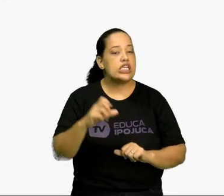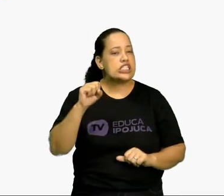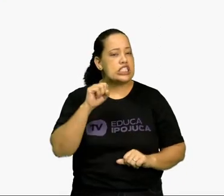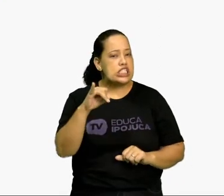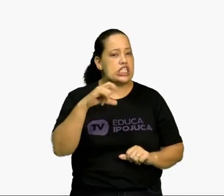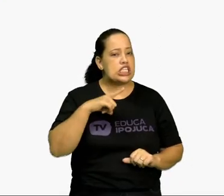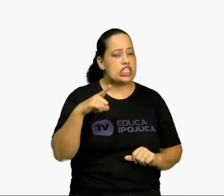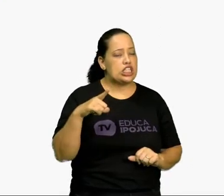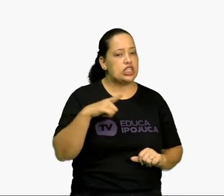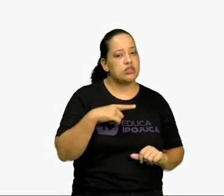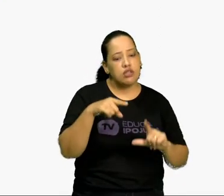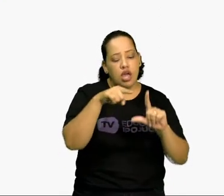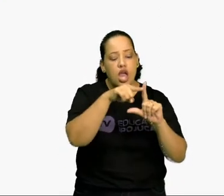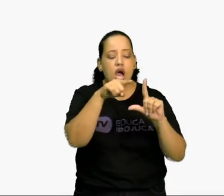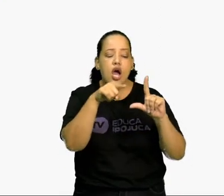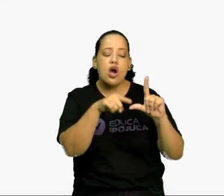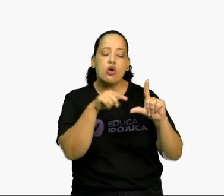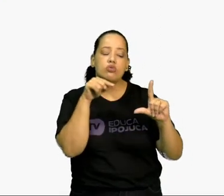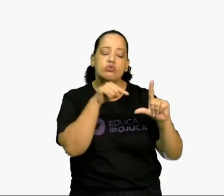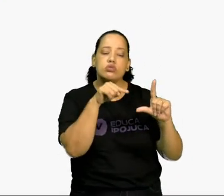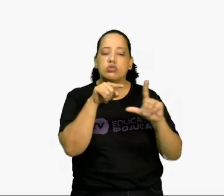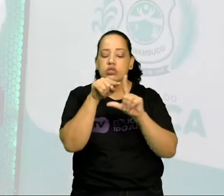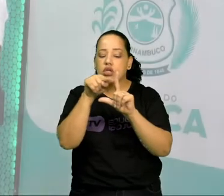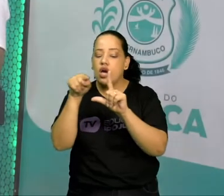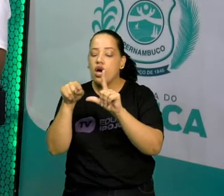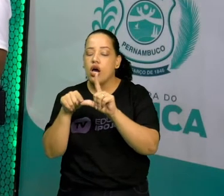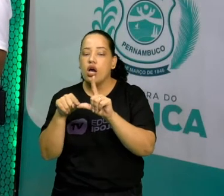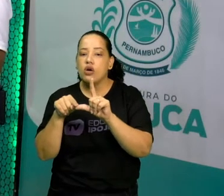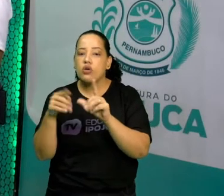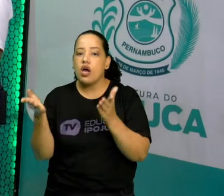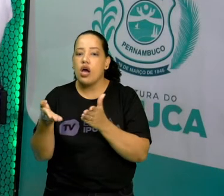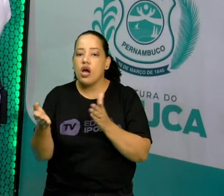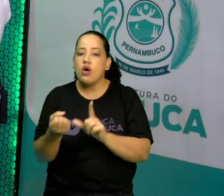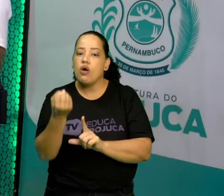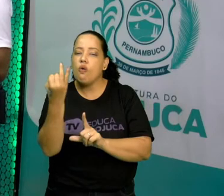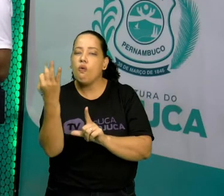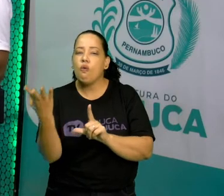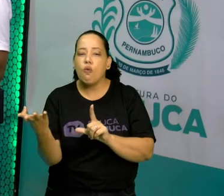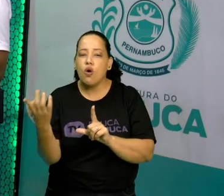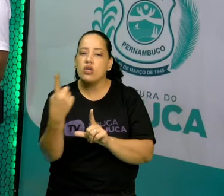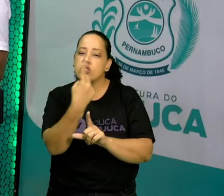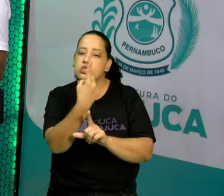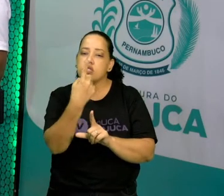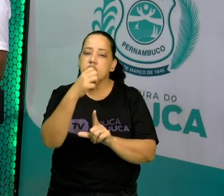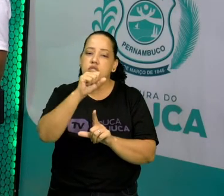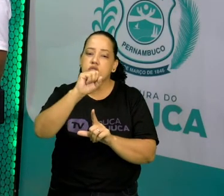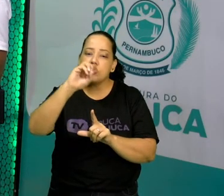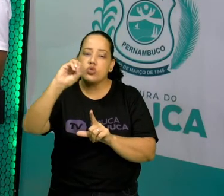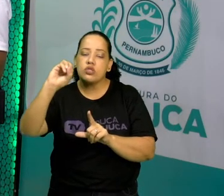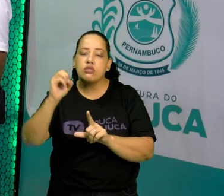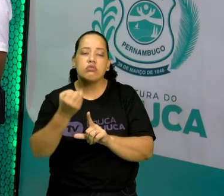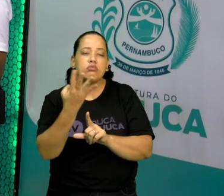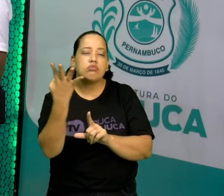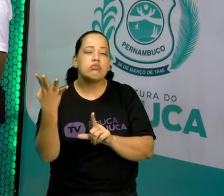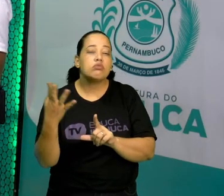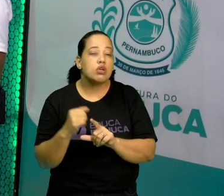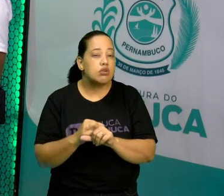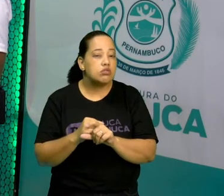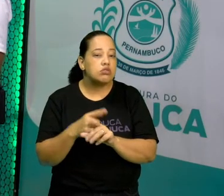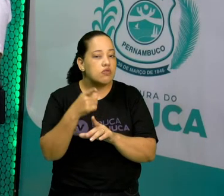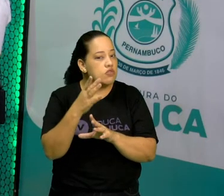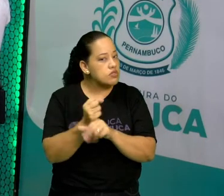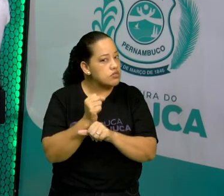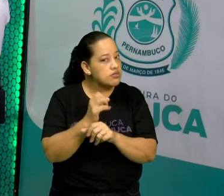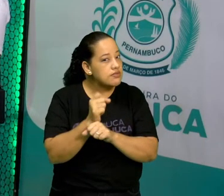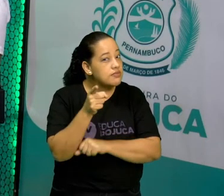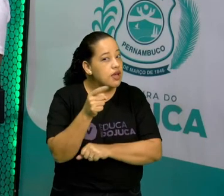dois ângulos já de um triângulo falta quanto para completar os 180 graus e faça a